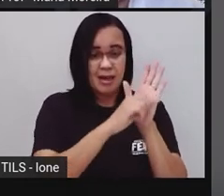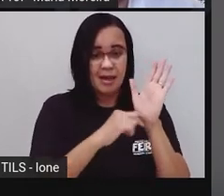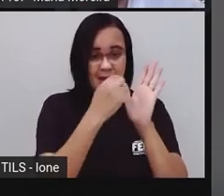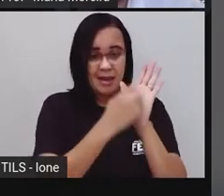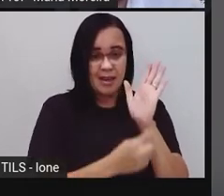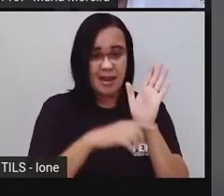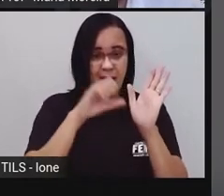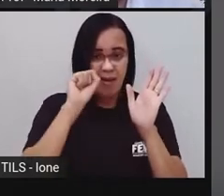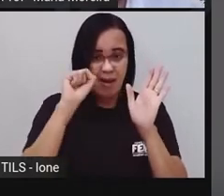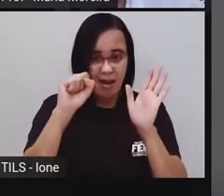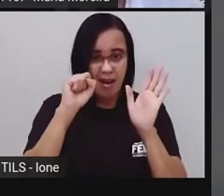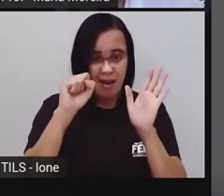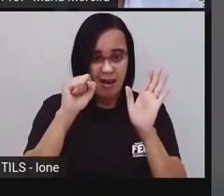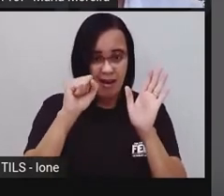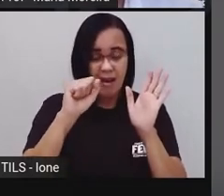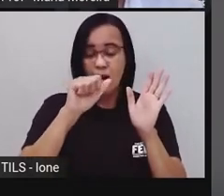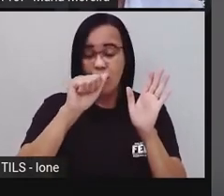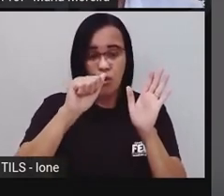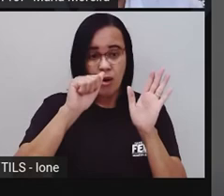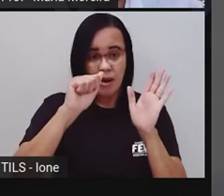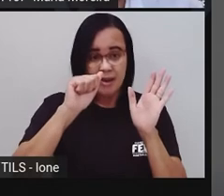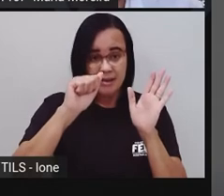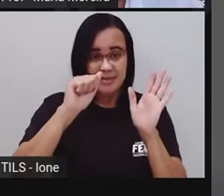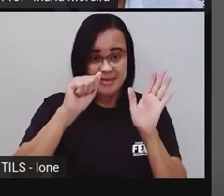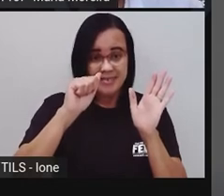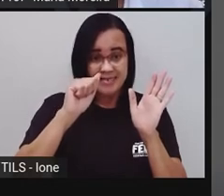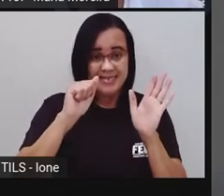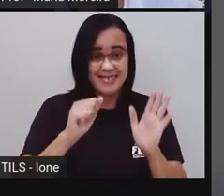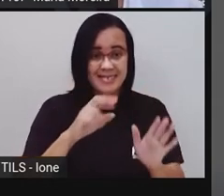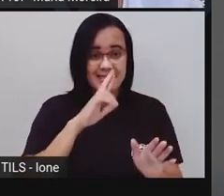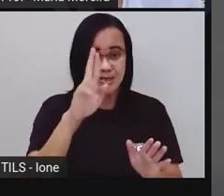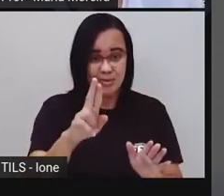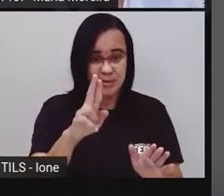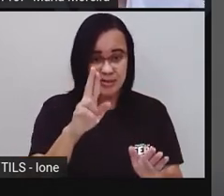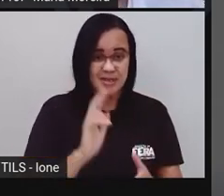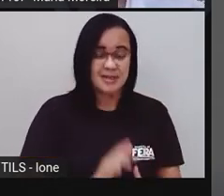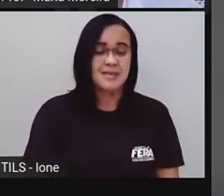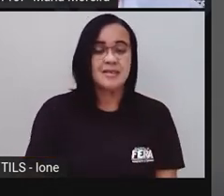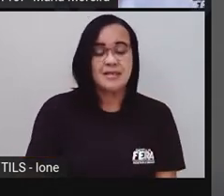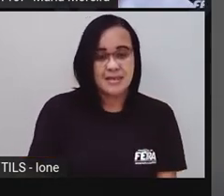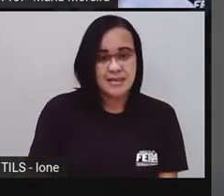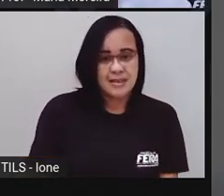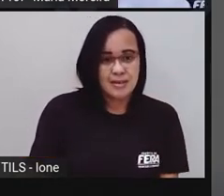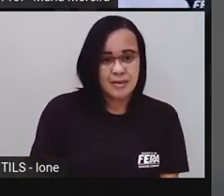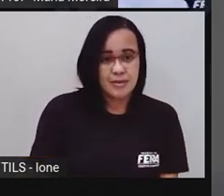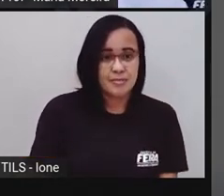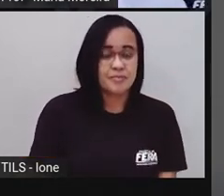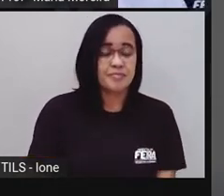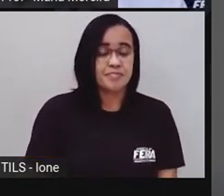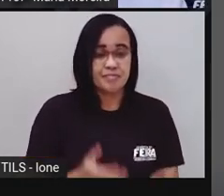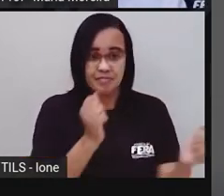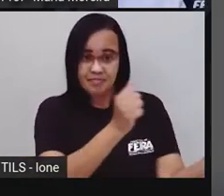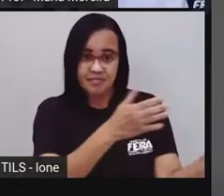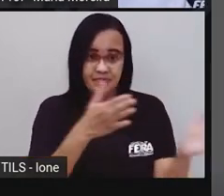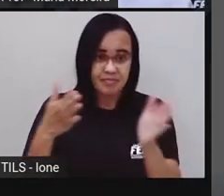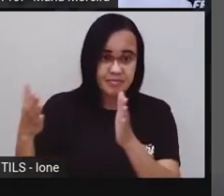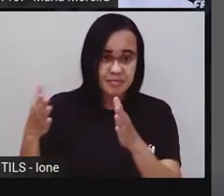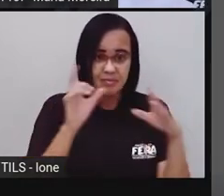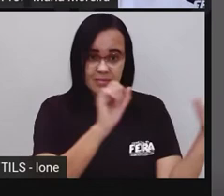aqui então meu sítio sol Então pronto vamos a nossa próxima situação